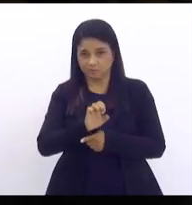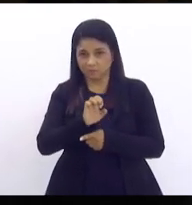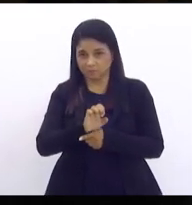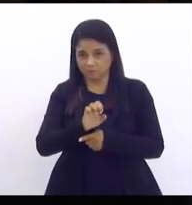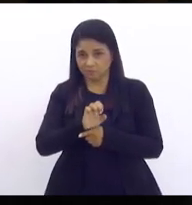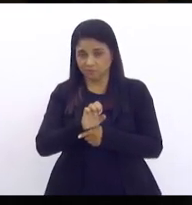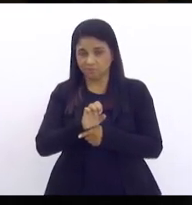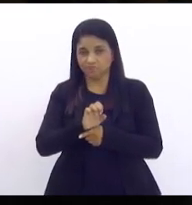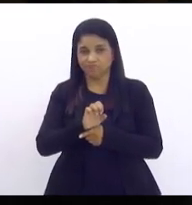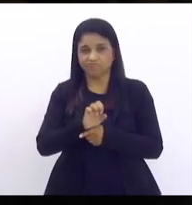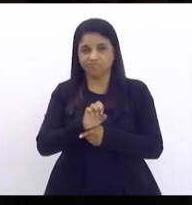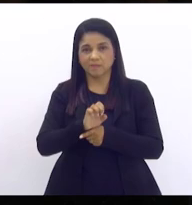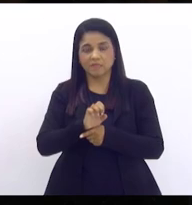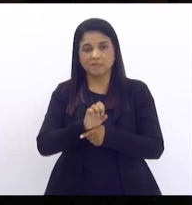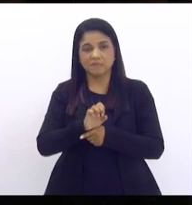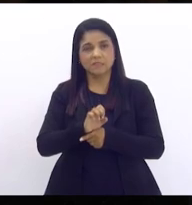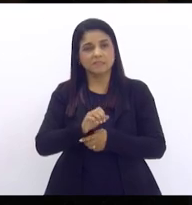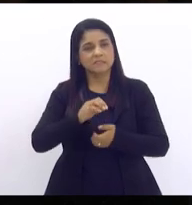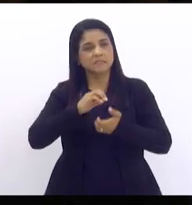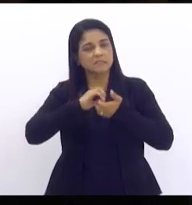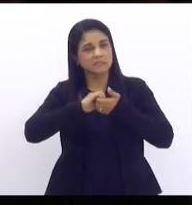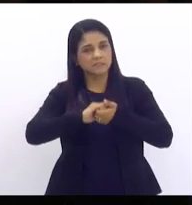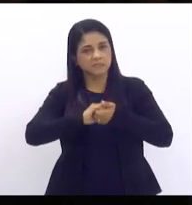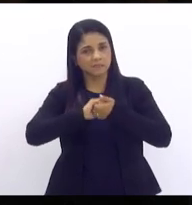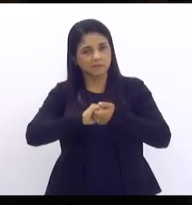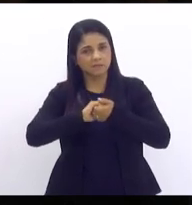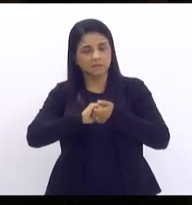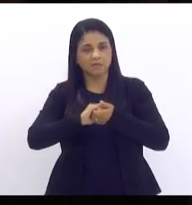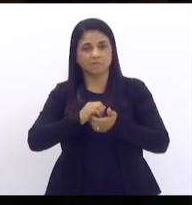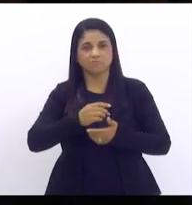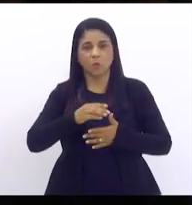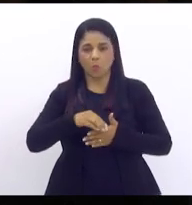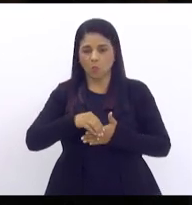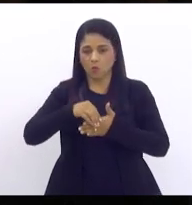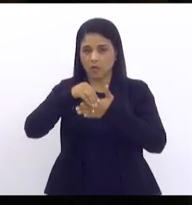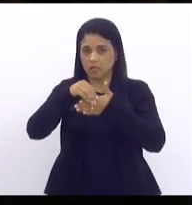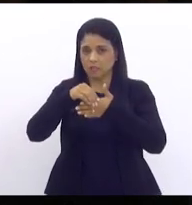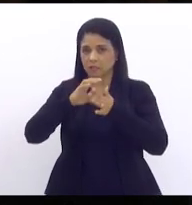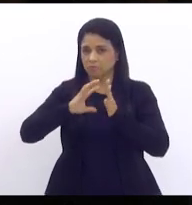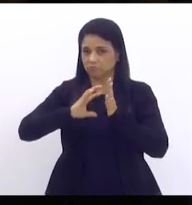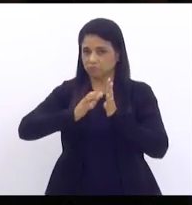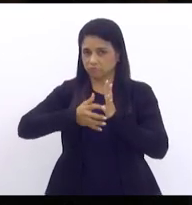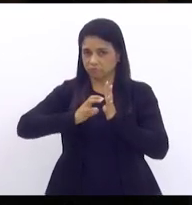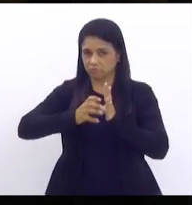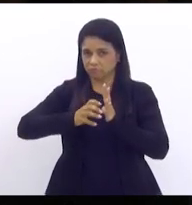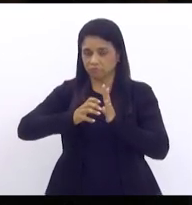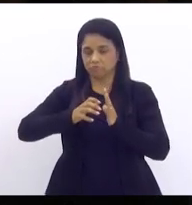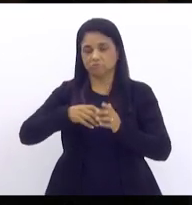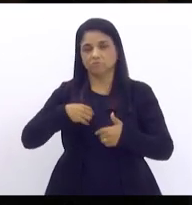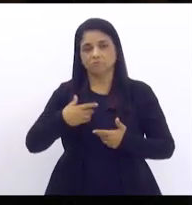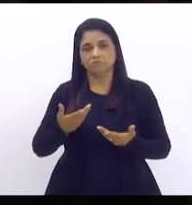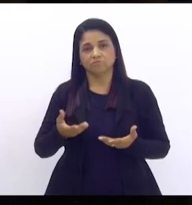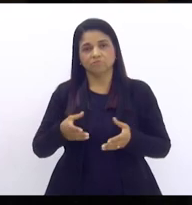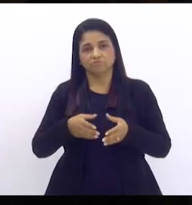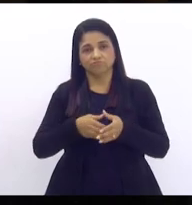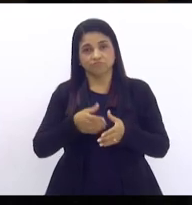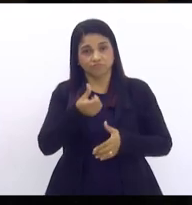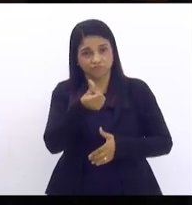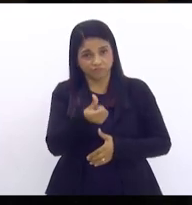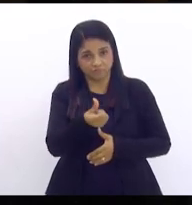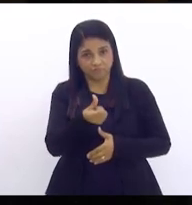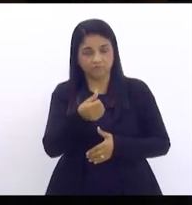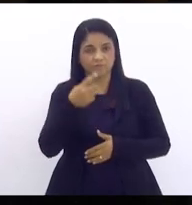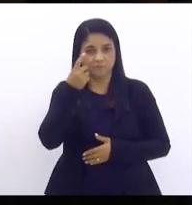queria saudar, em nome da minha bancada, como líder desta bancada, os 12